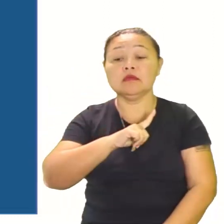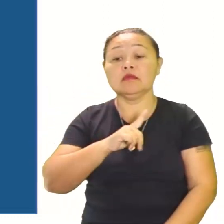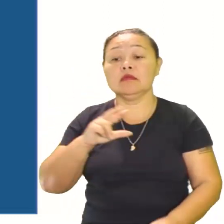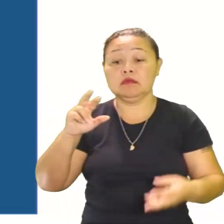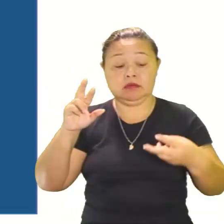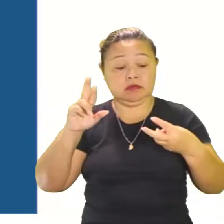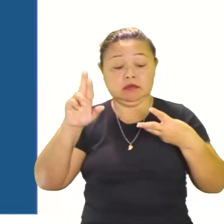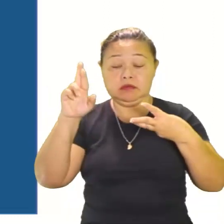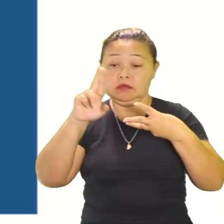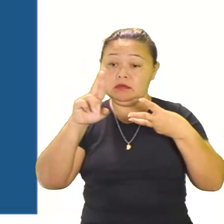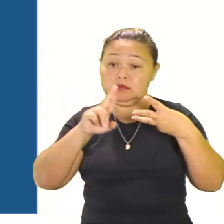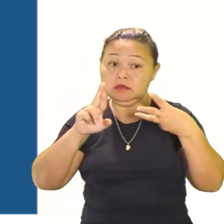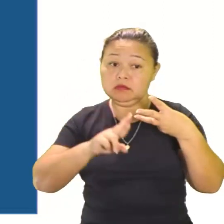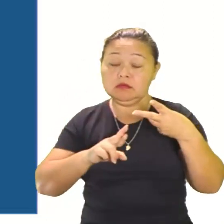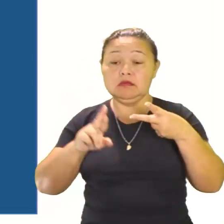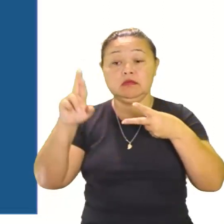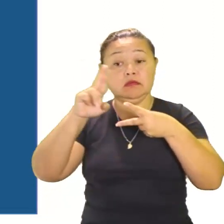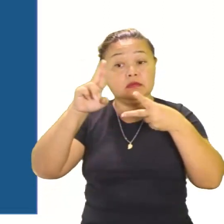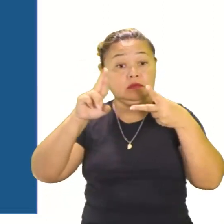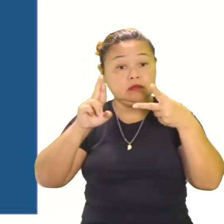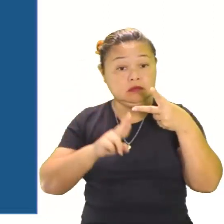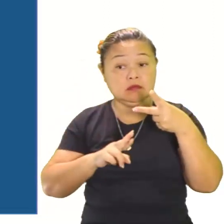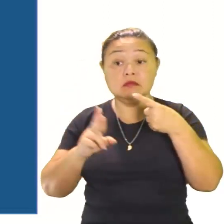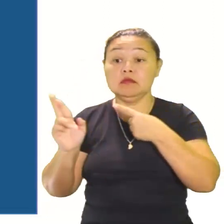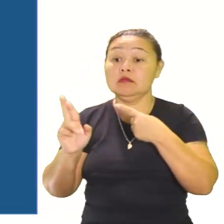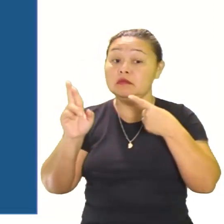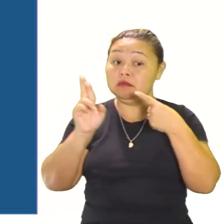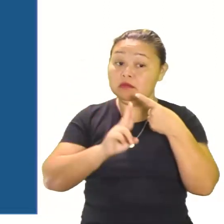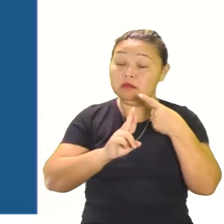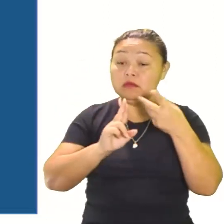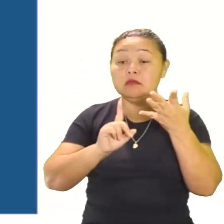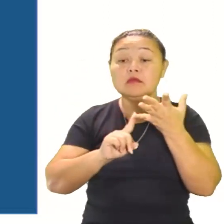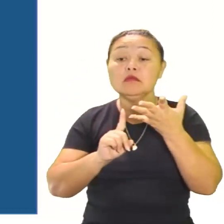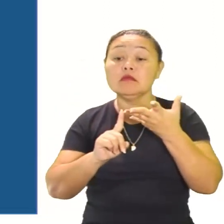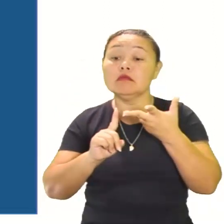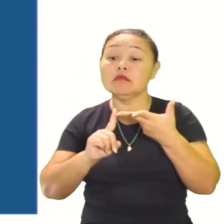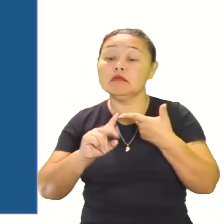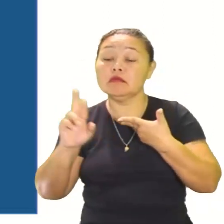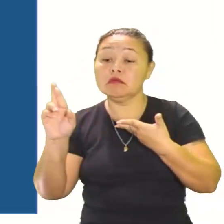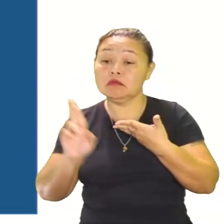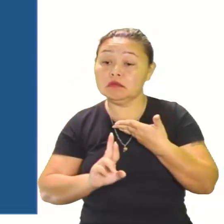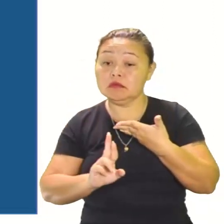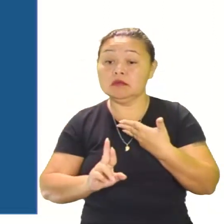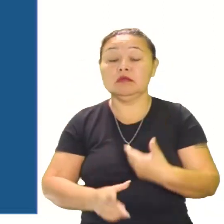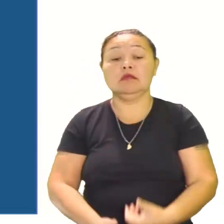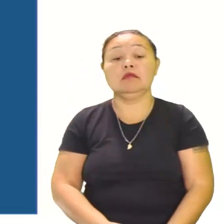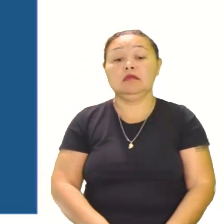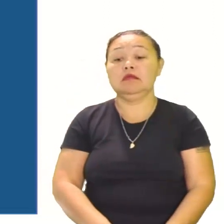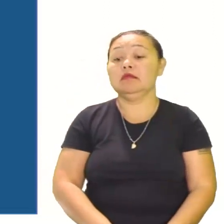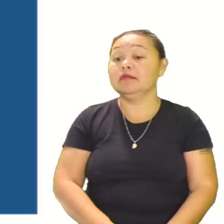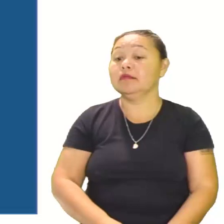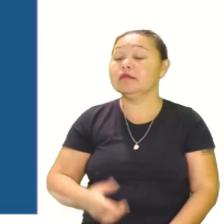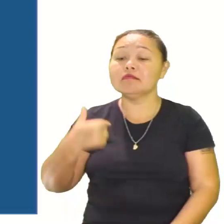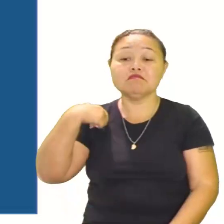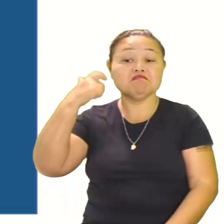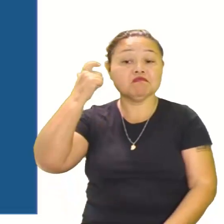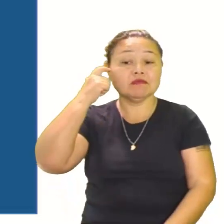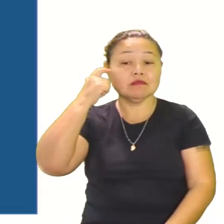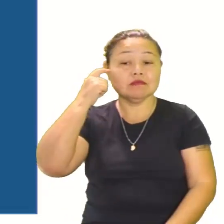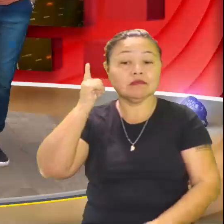ter 3 soluções, 2 soluções, uma solução ou várias soluções?